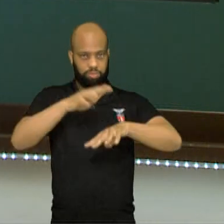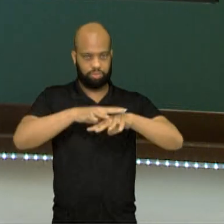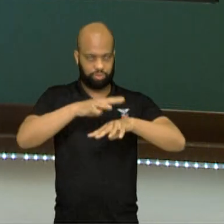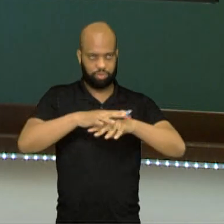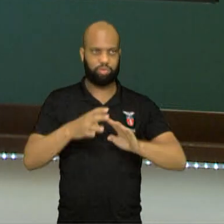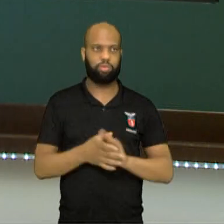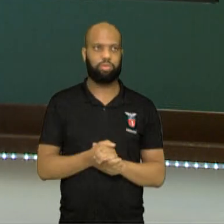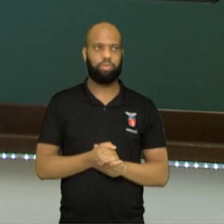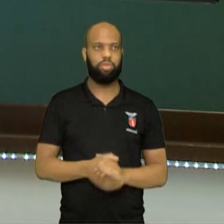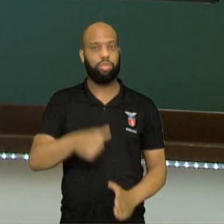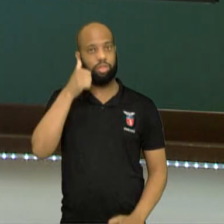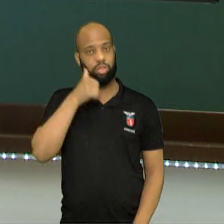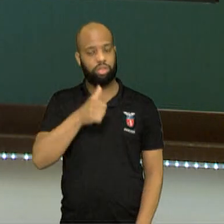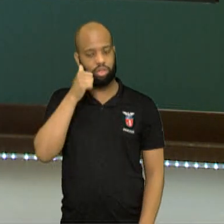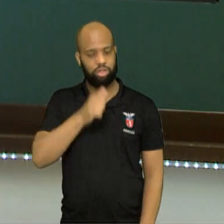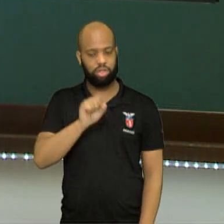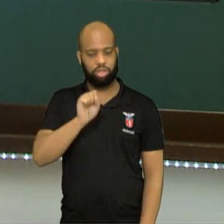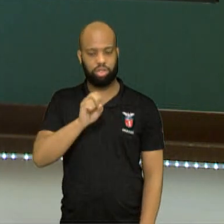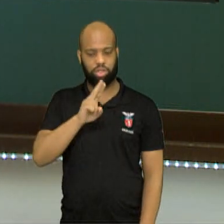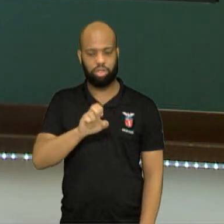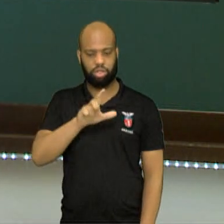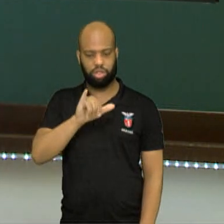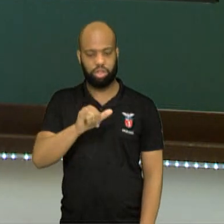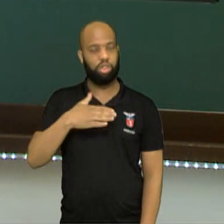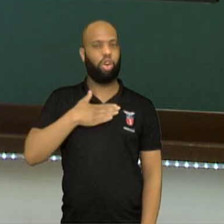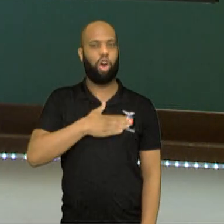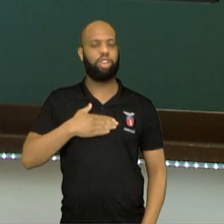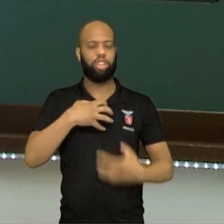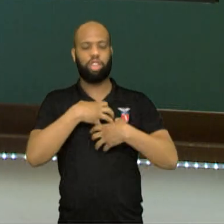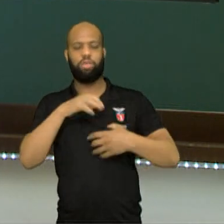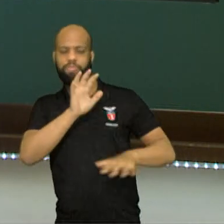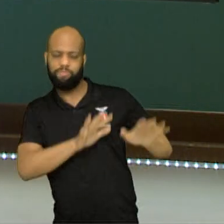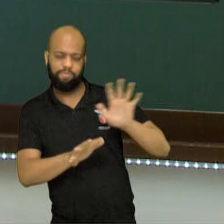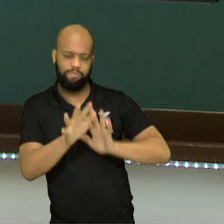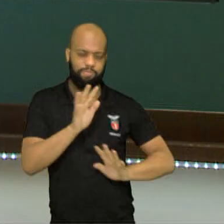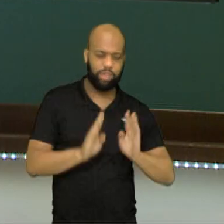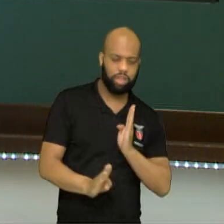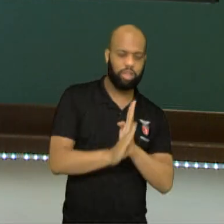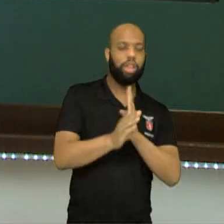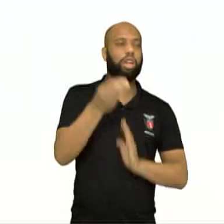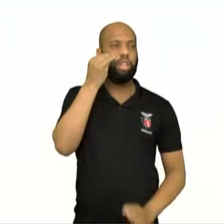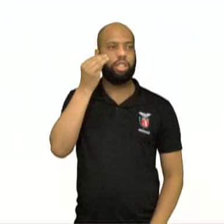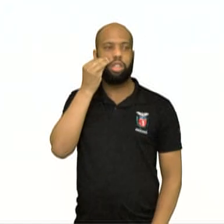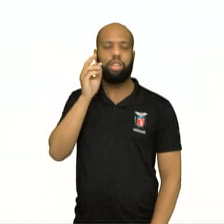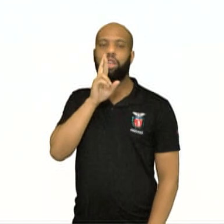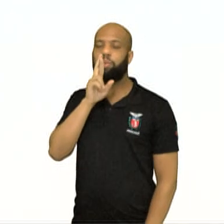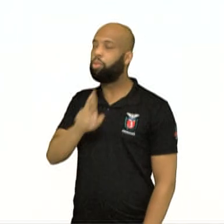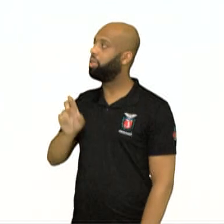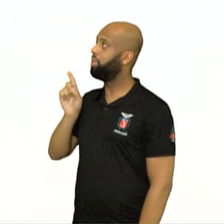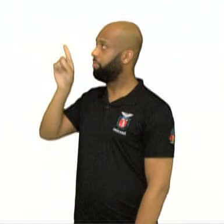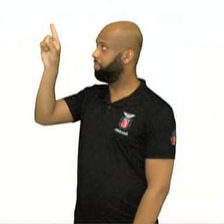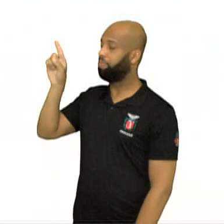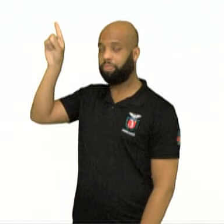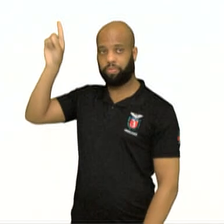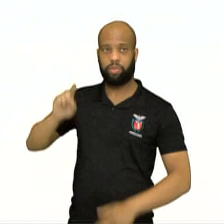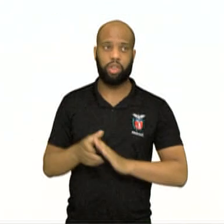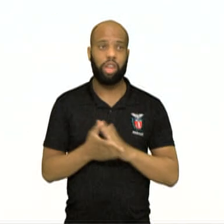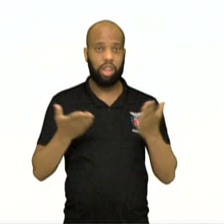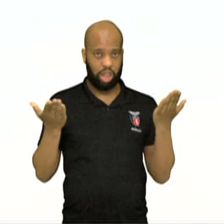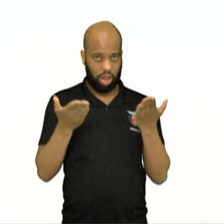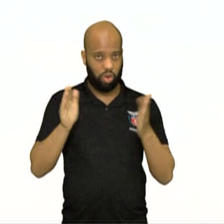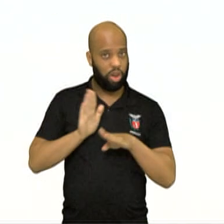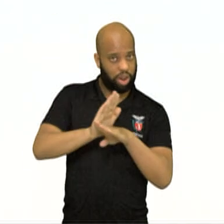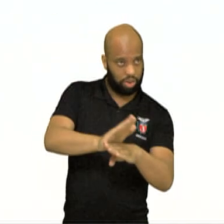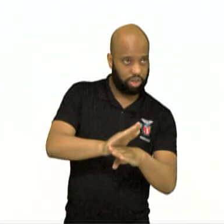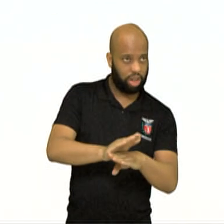equação. Sueli adora cartas enigmáticas e ela está tentando resolver o enigma ao lado. Vamos